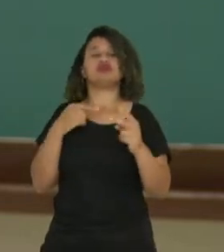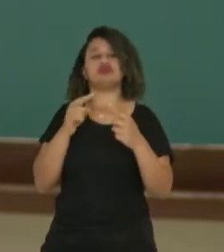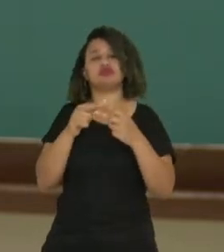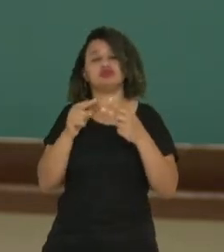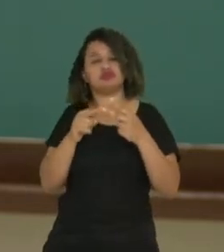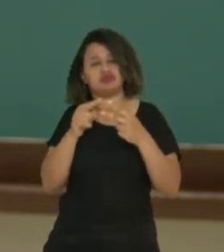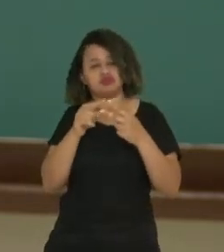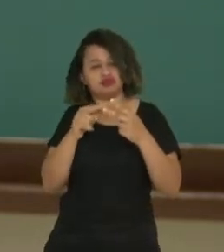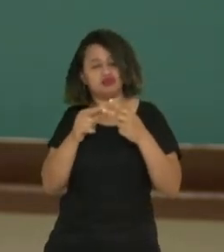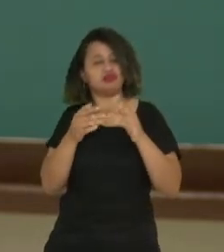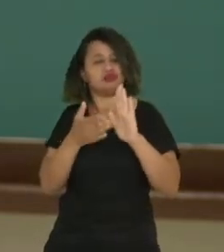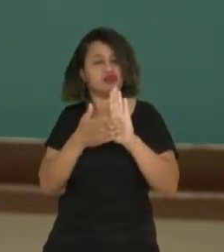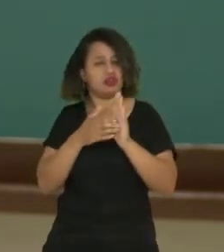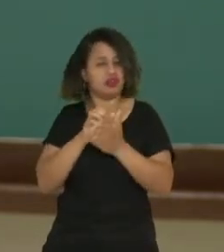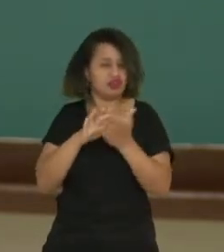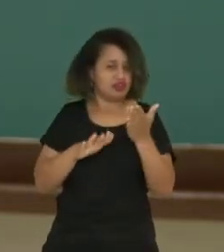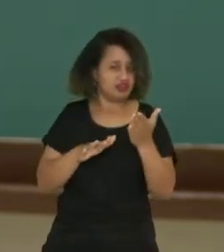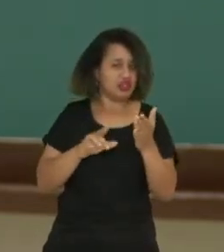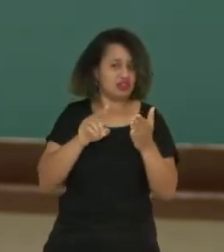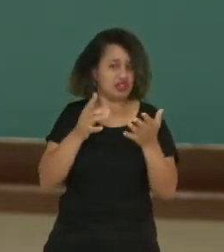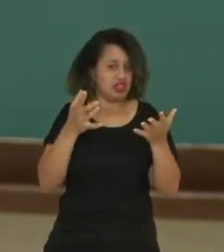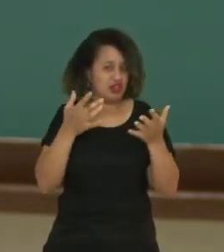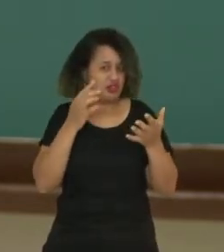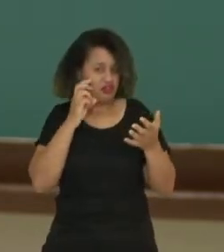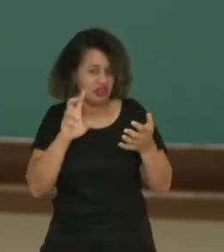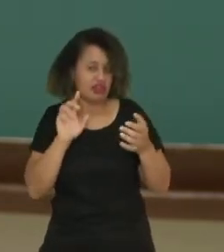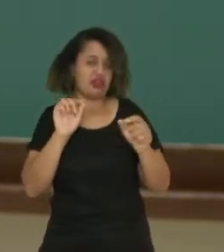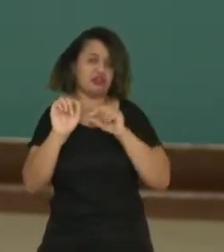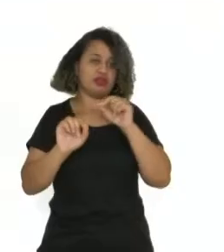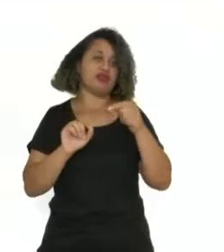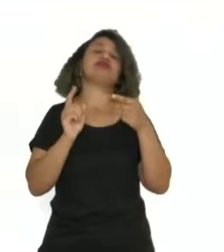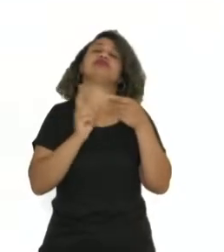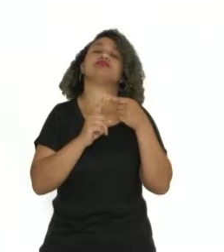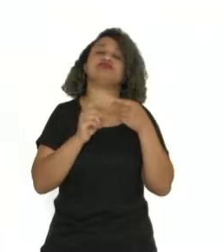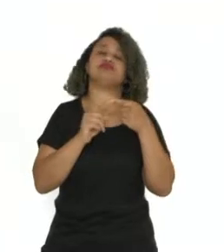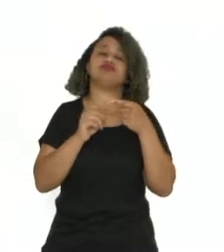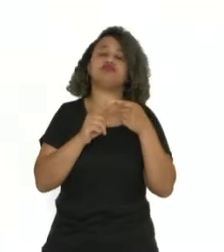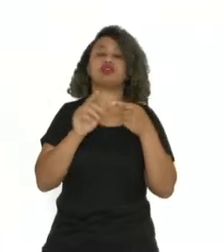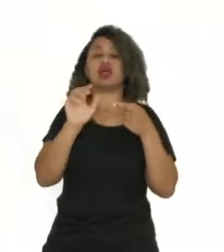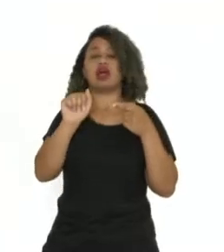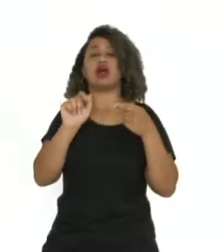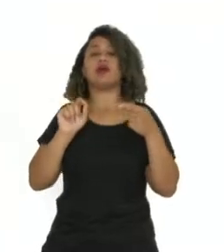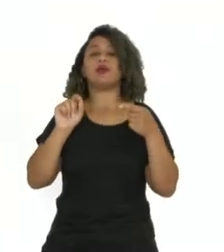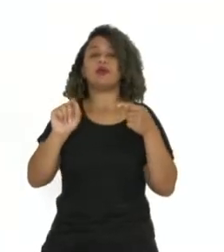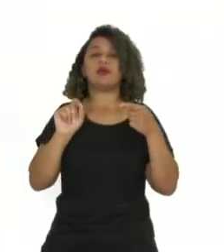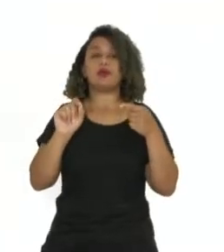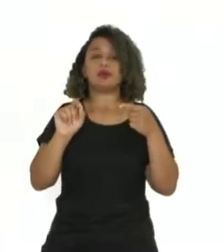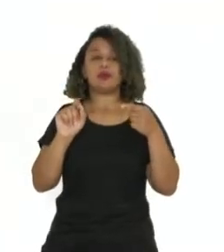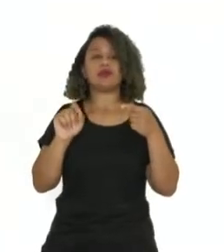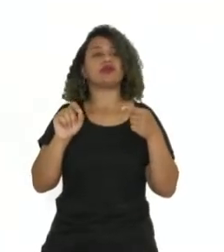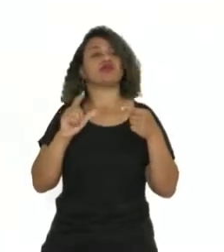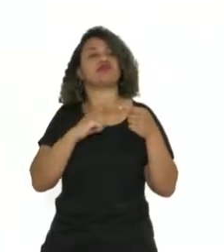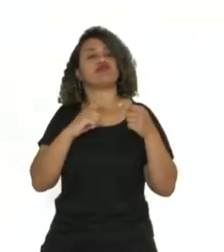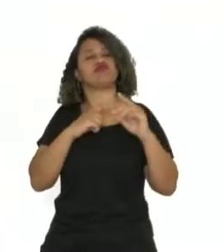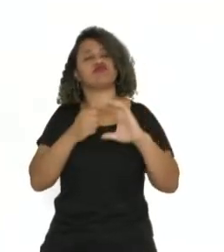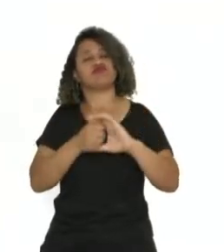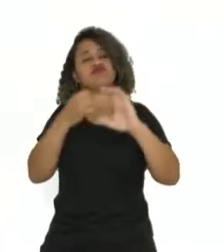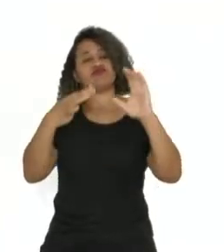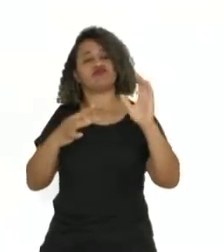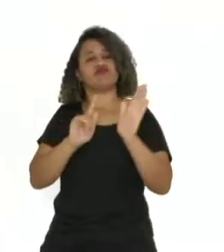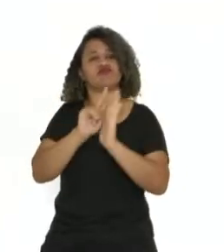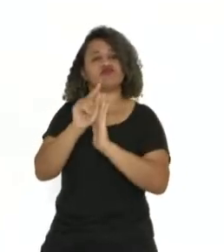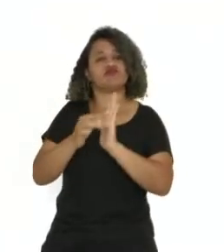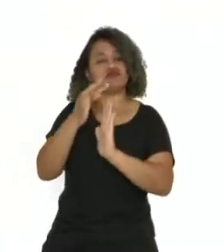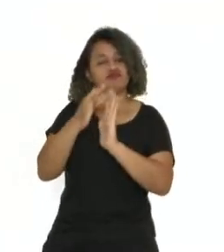te fazer. Você quer conhecê-las? Vem comigo. Na letra A, uma das características